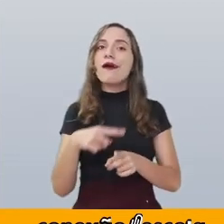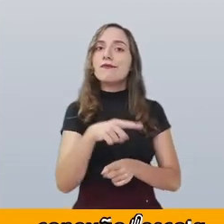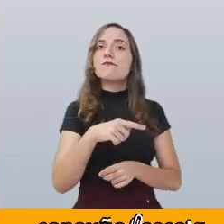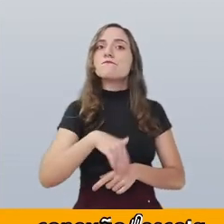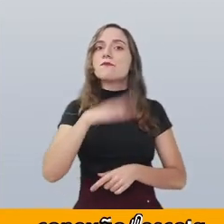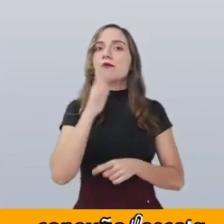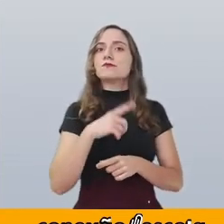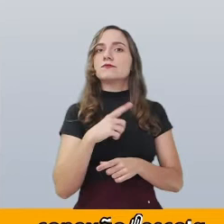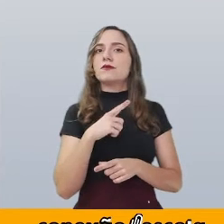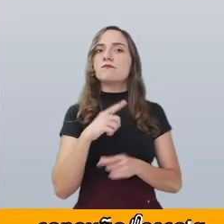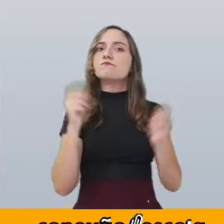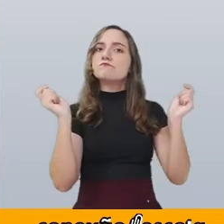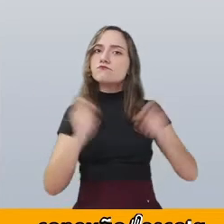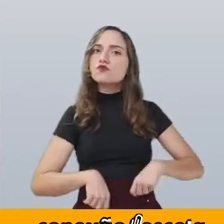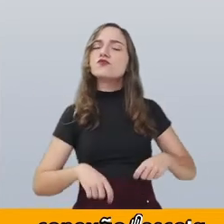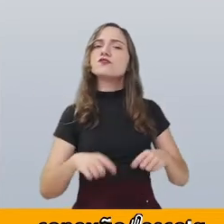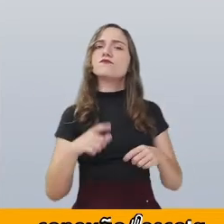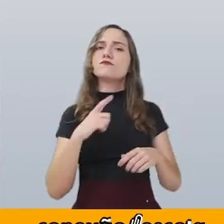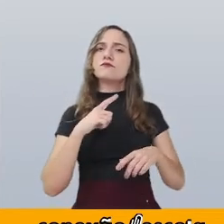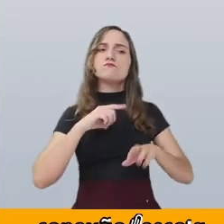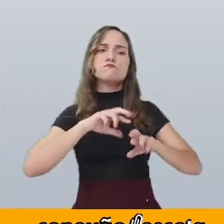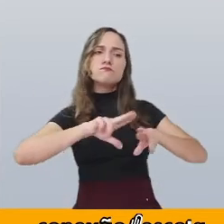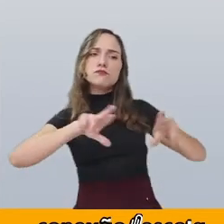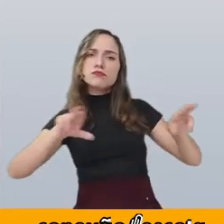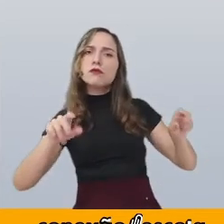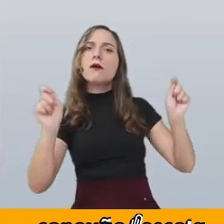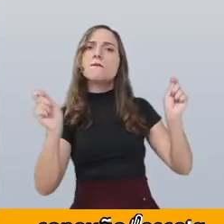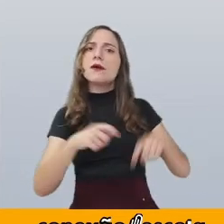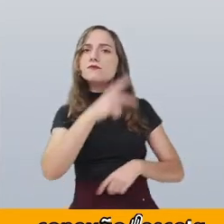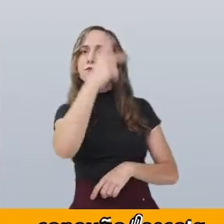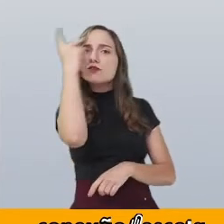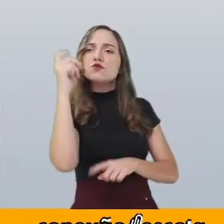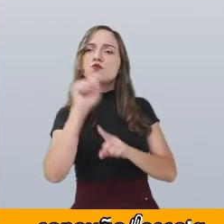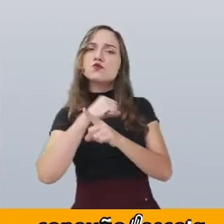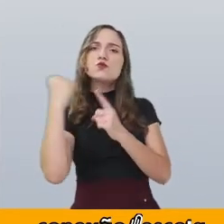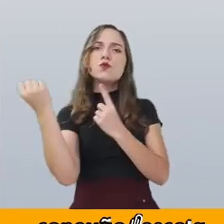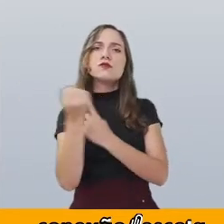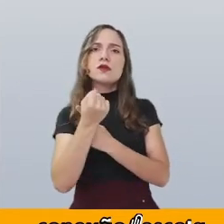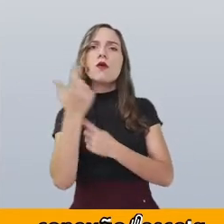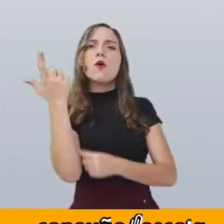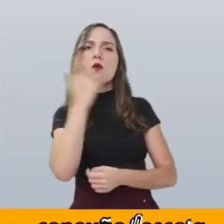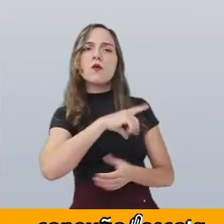maior alcance nos diversos setores da sociedade.